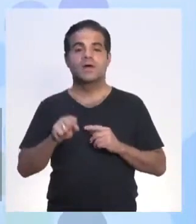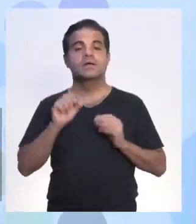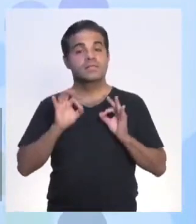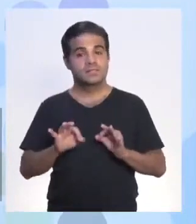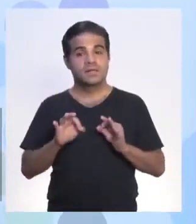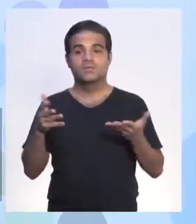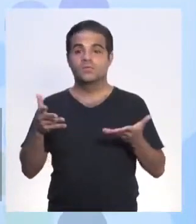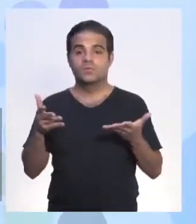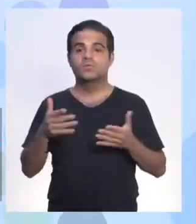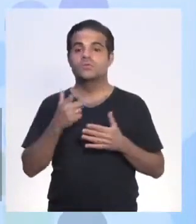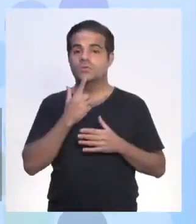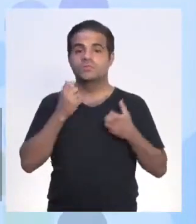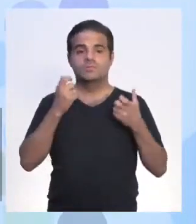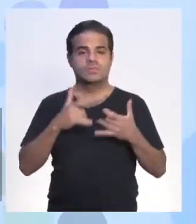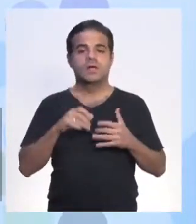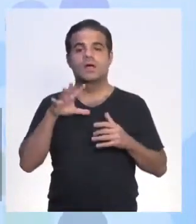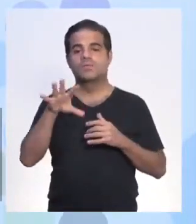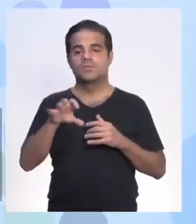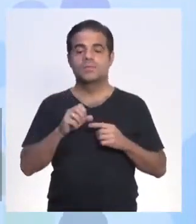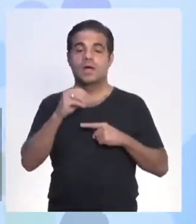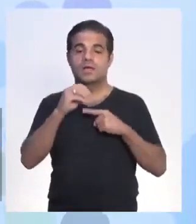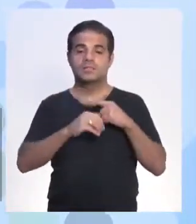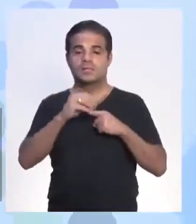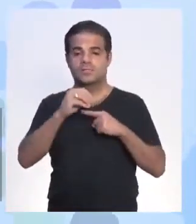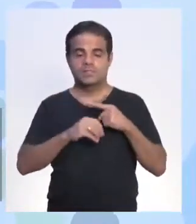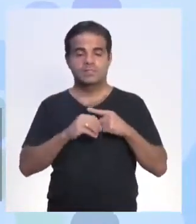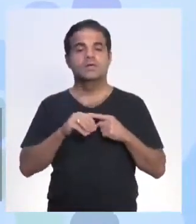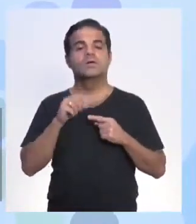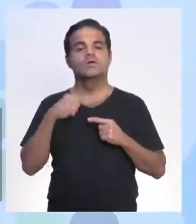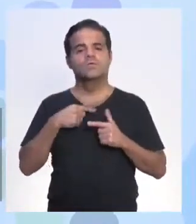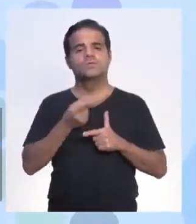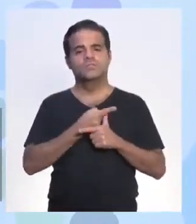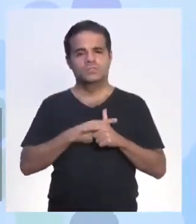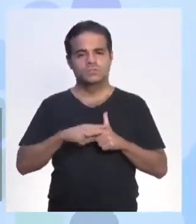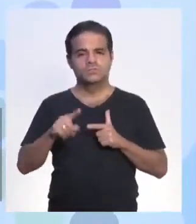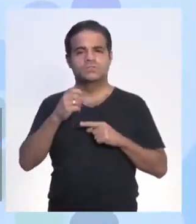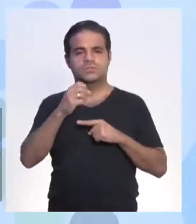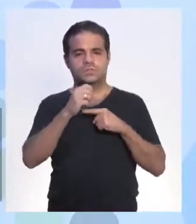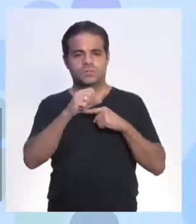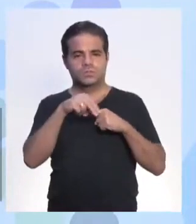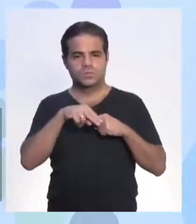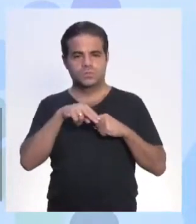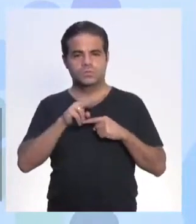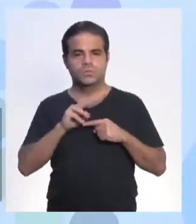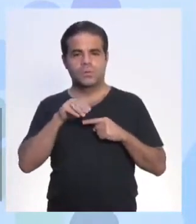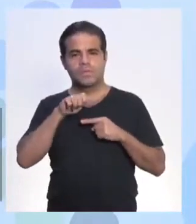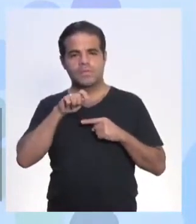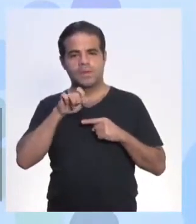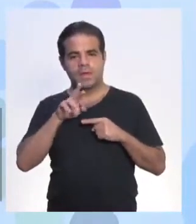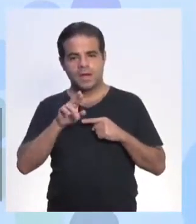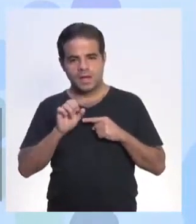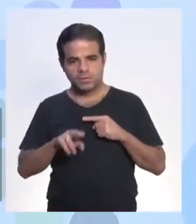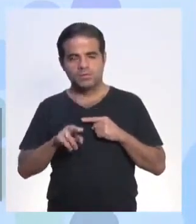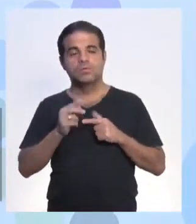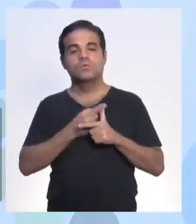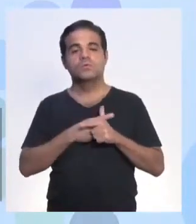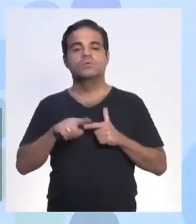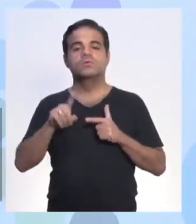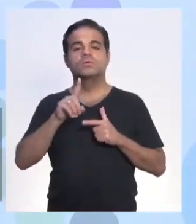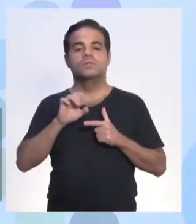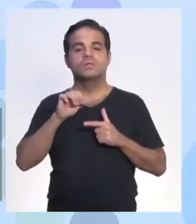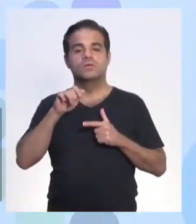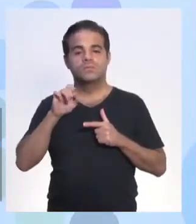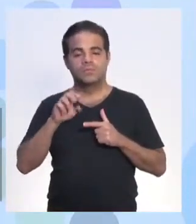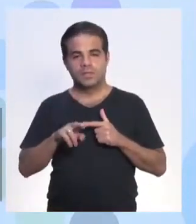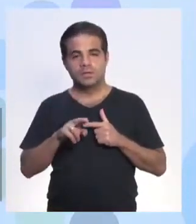nós vamos falar hoje. Vou pegar essa fração, vou dividir o numerador pelo denominador, vou obter